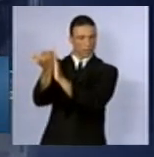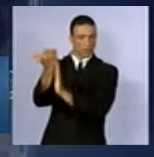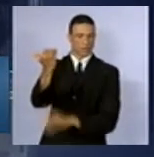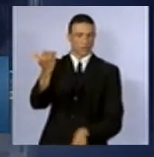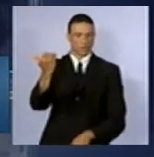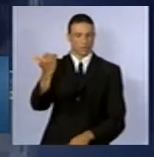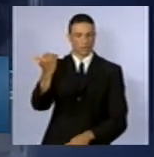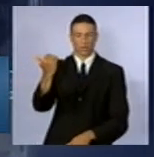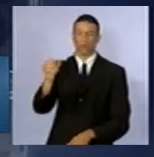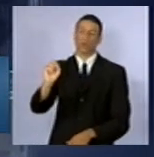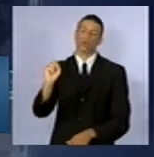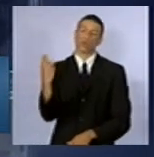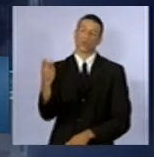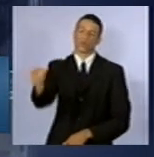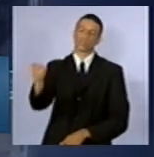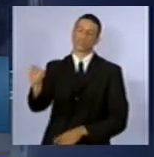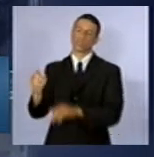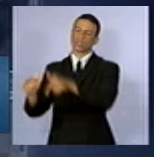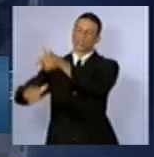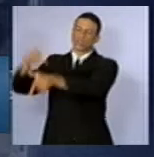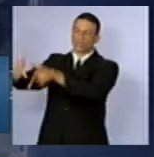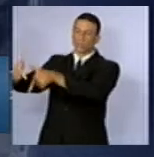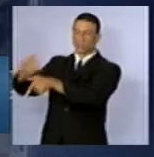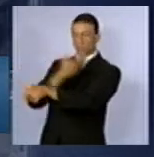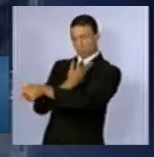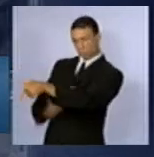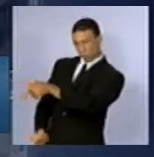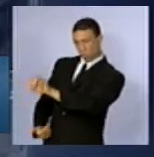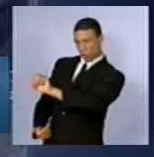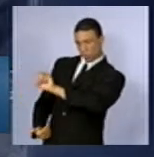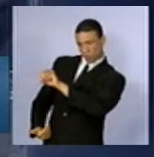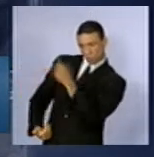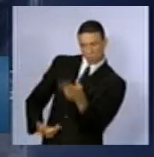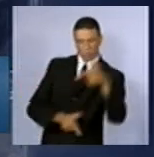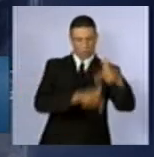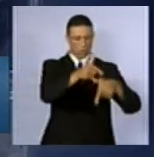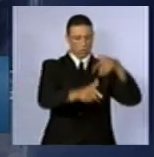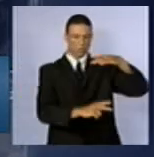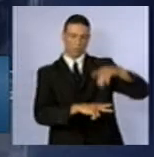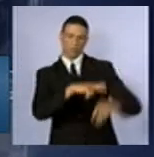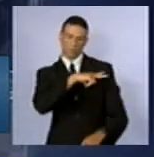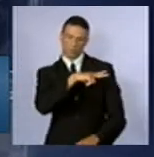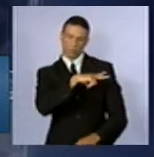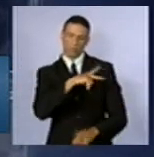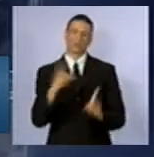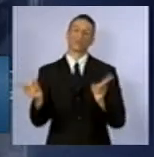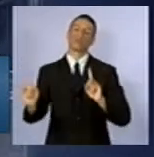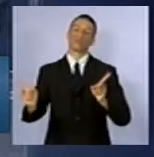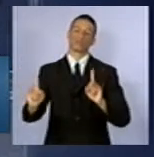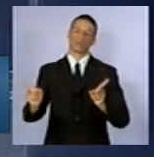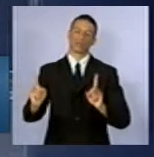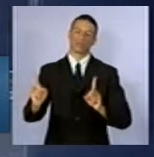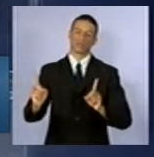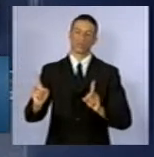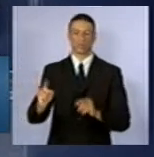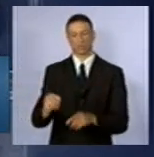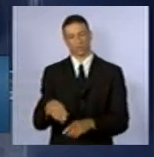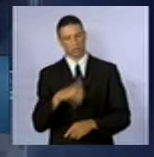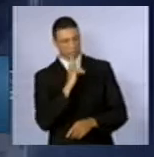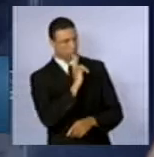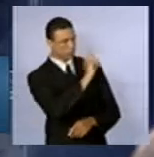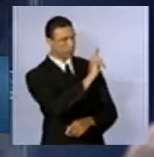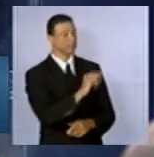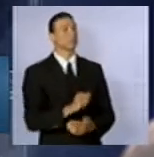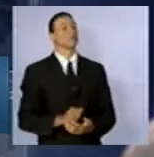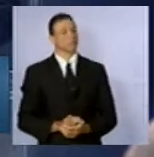é privada ou pública essa atividade de transmissão as empresas de transmissão é ela as empresas de transmissão elas